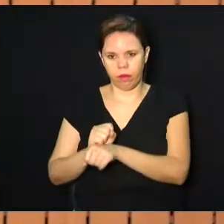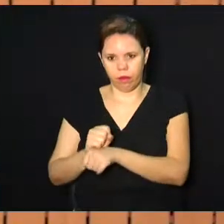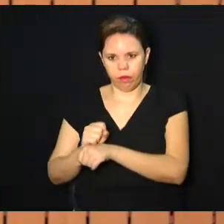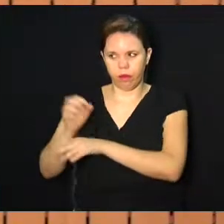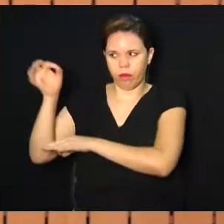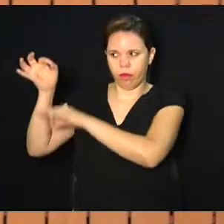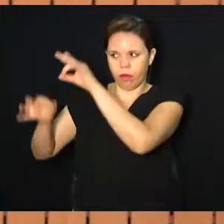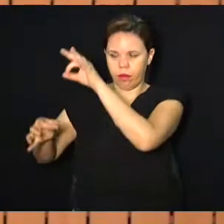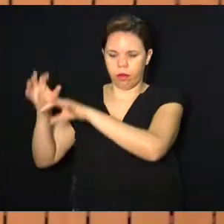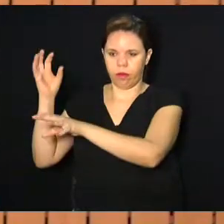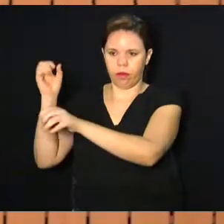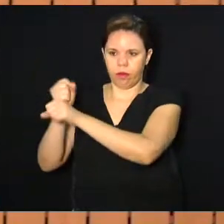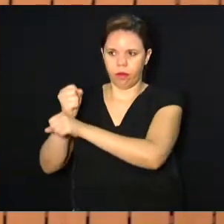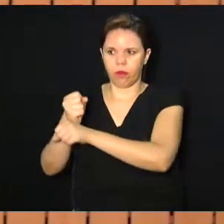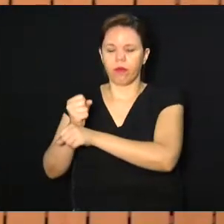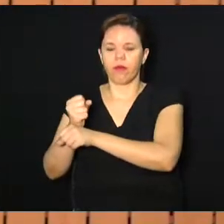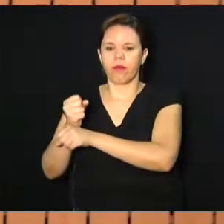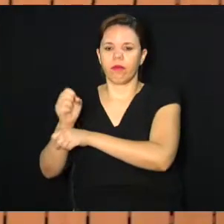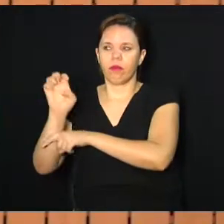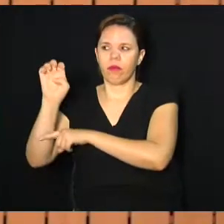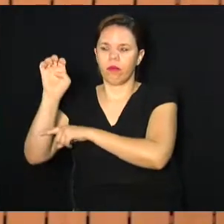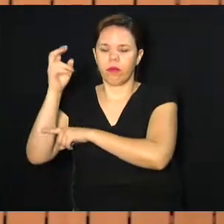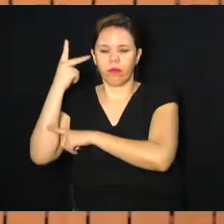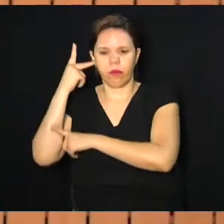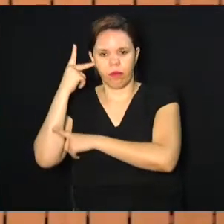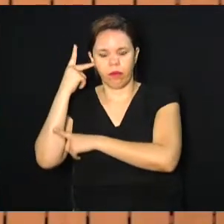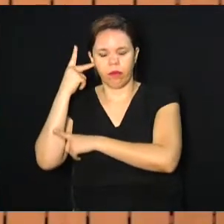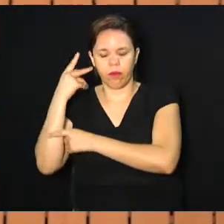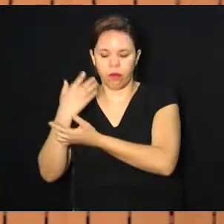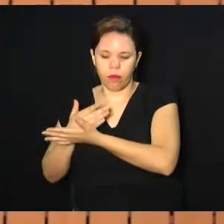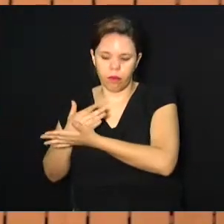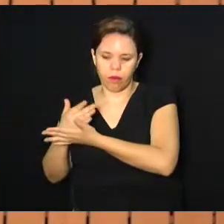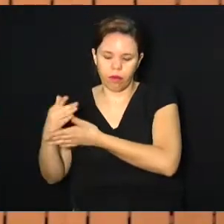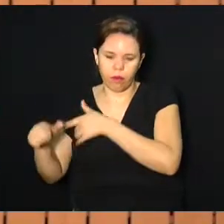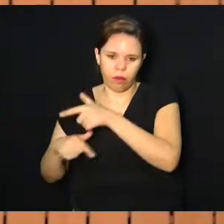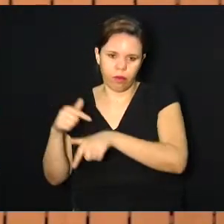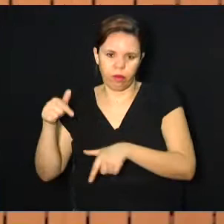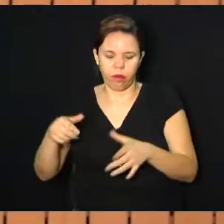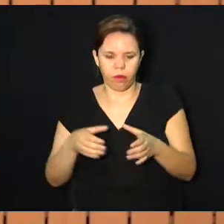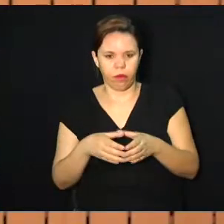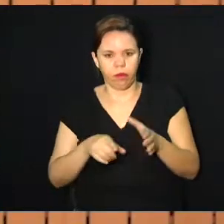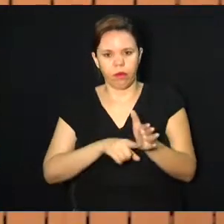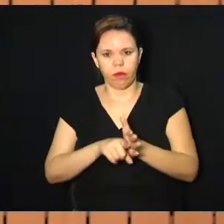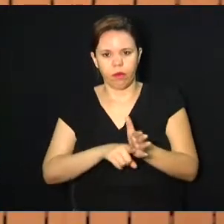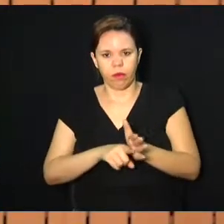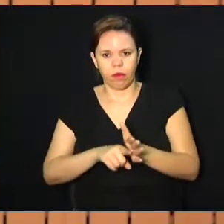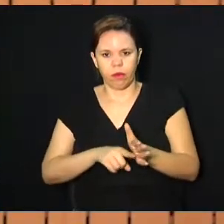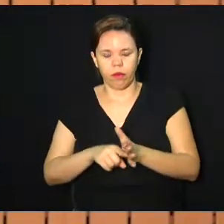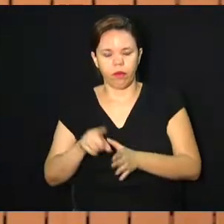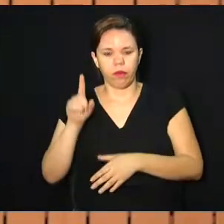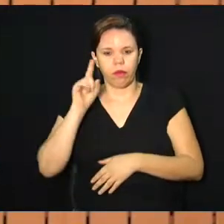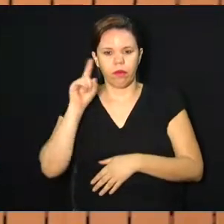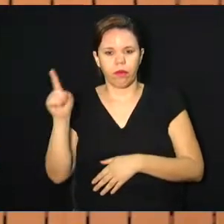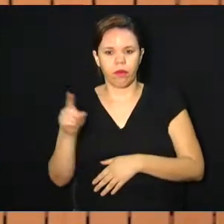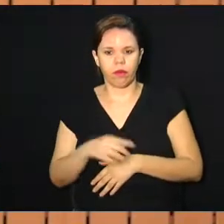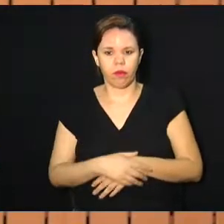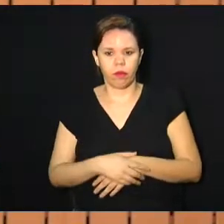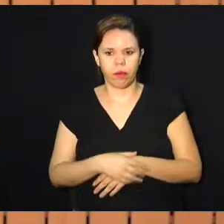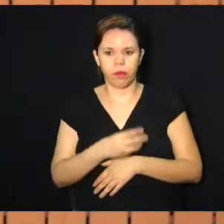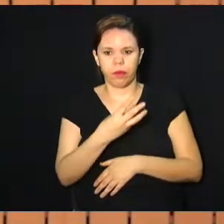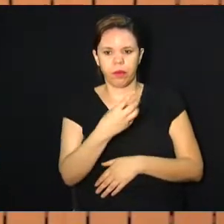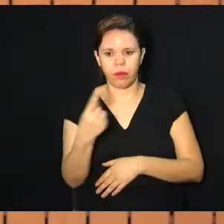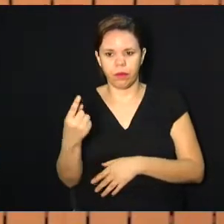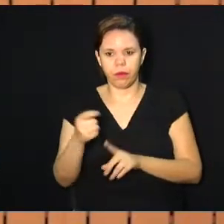do Tribunal de Contas do Estado de São Paulo, quando iniciamos os trabalhos dessa comissão de estudos. E na data de 31